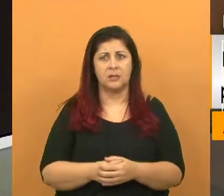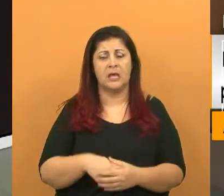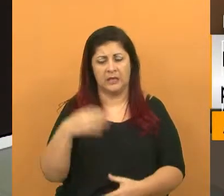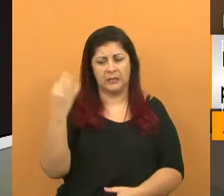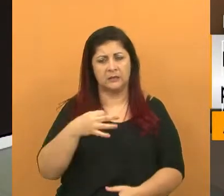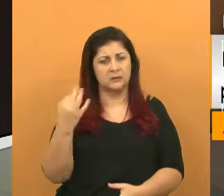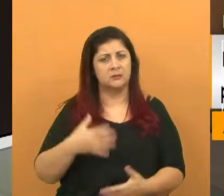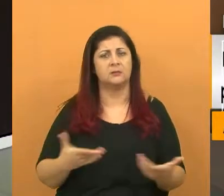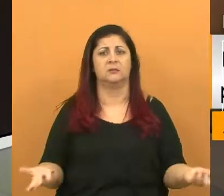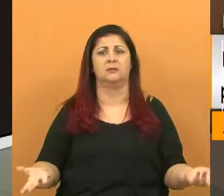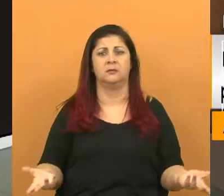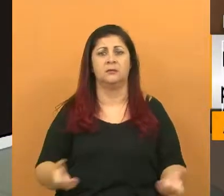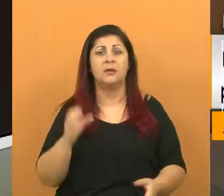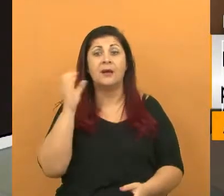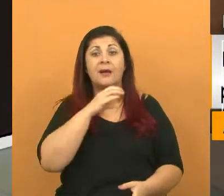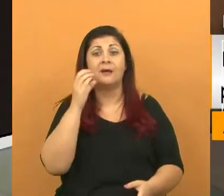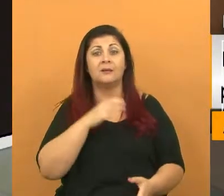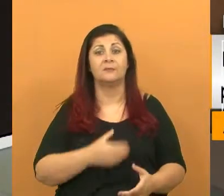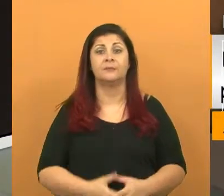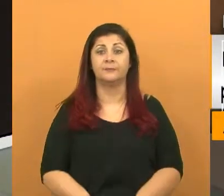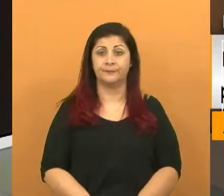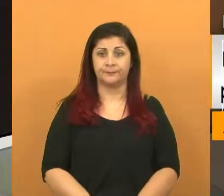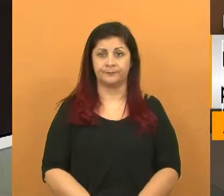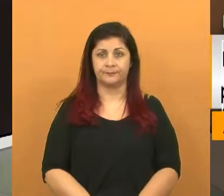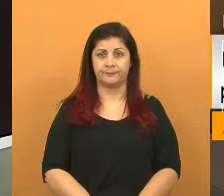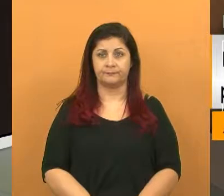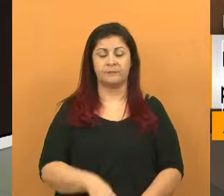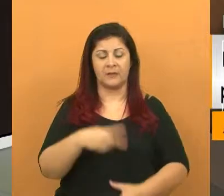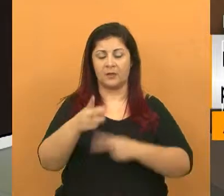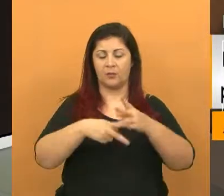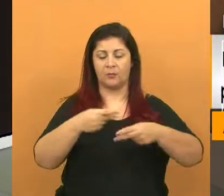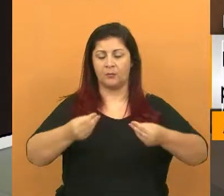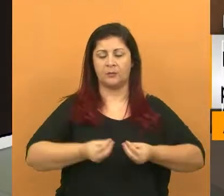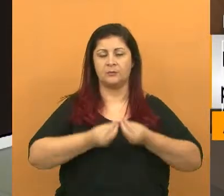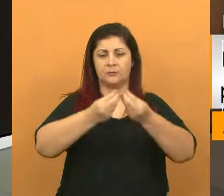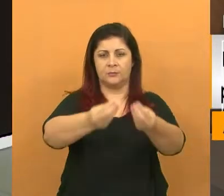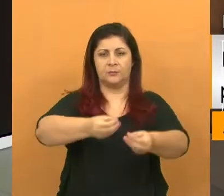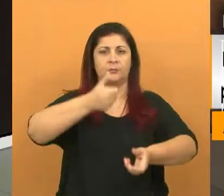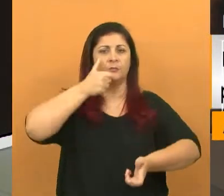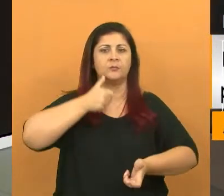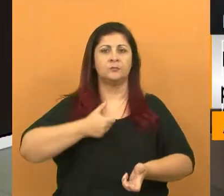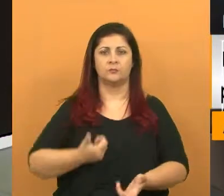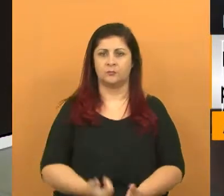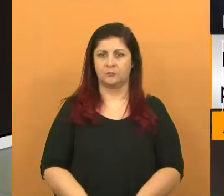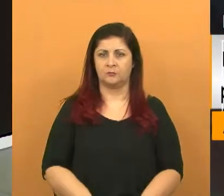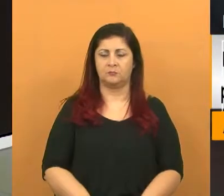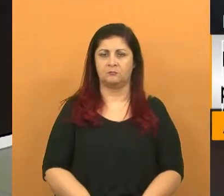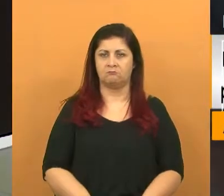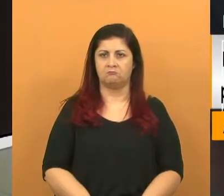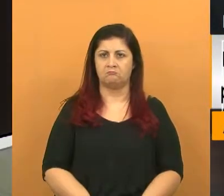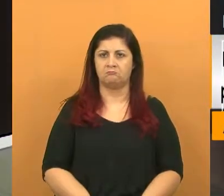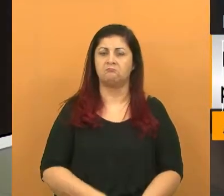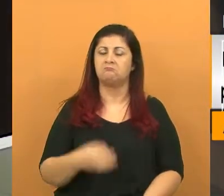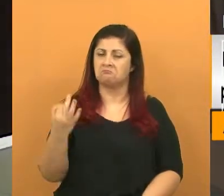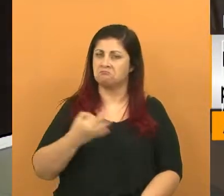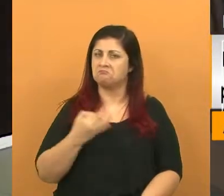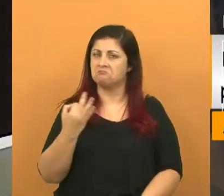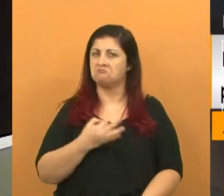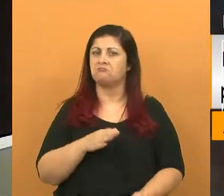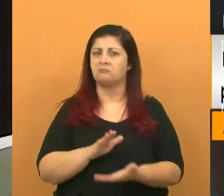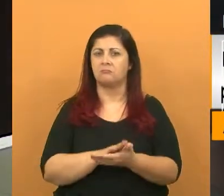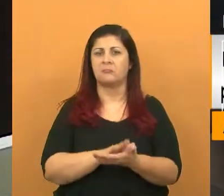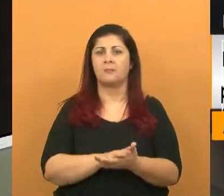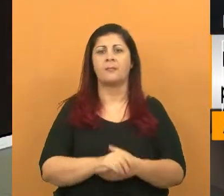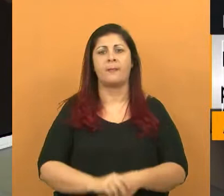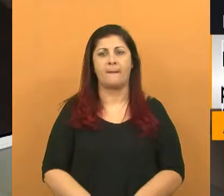medida eficaz aí. Aí sim, seria um presente para as mulheres no Outubro Rosa. Não, perfeito, parabéns pela iniciativa, Rodrigo, é isso mesmo.